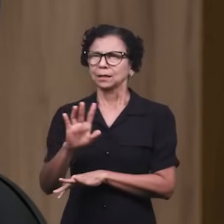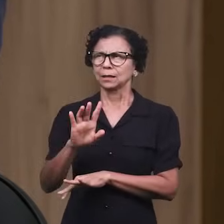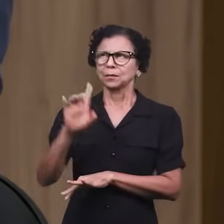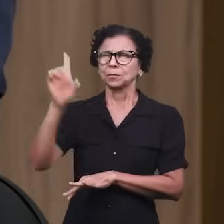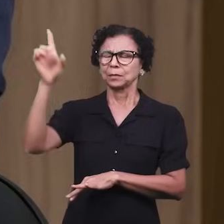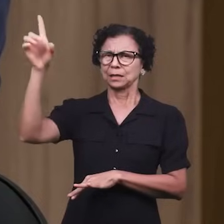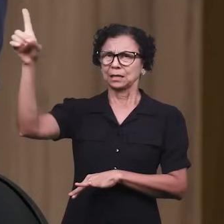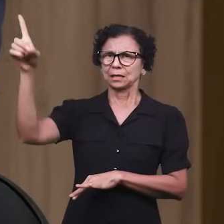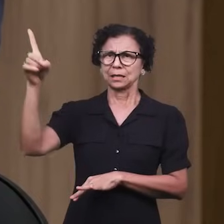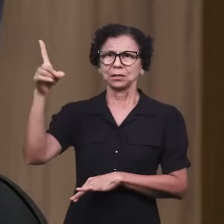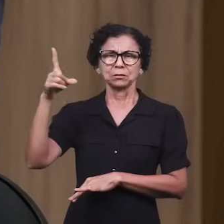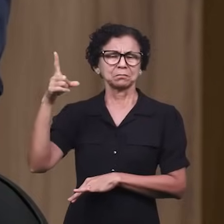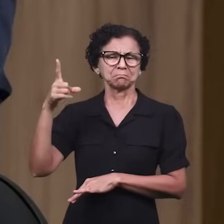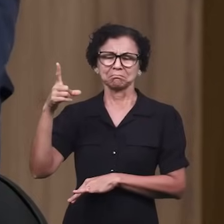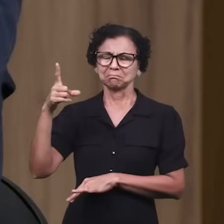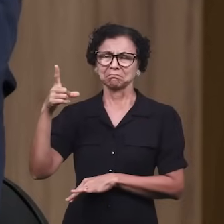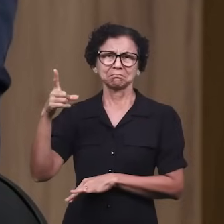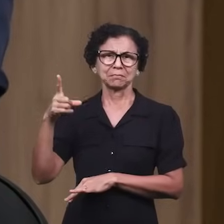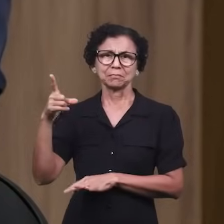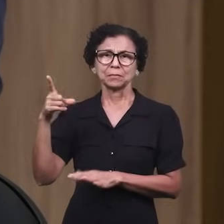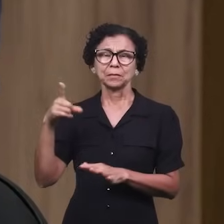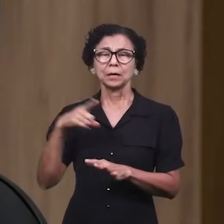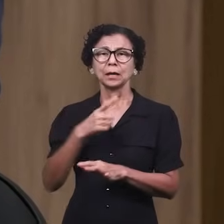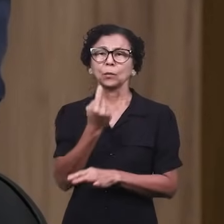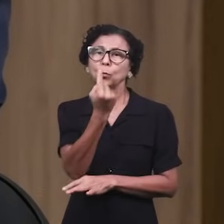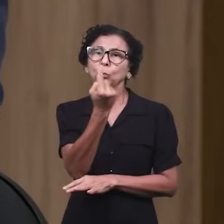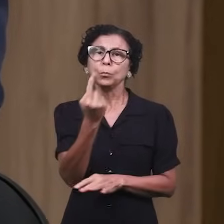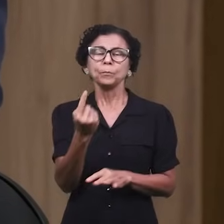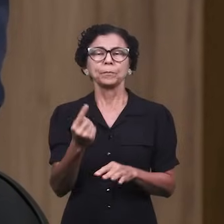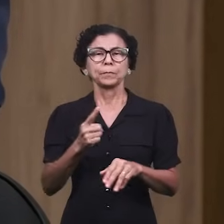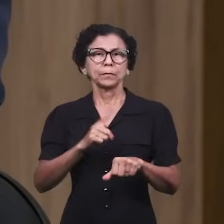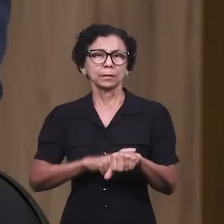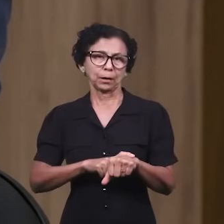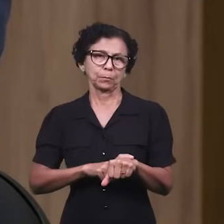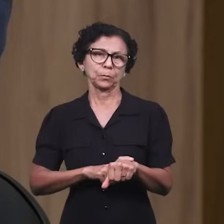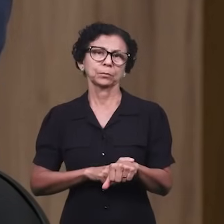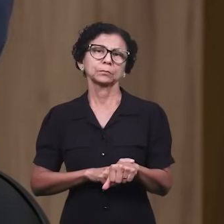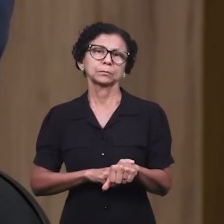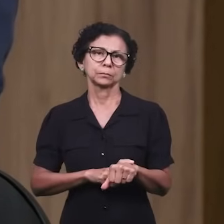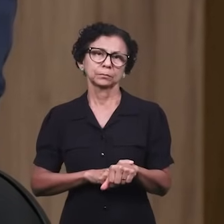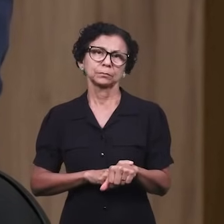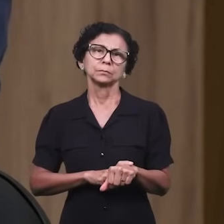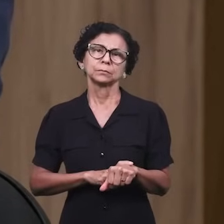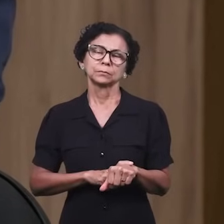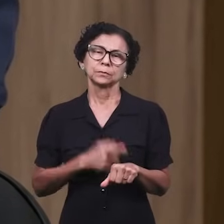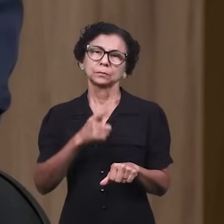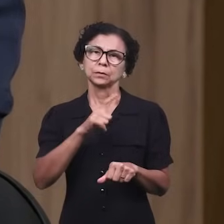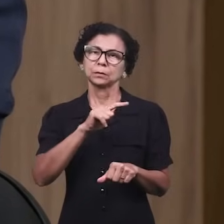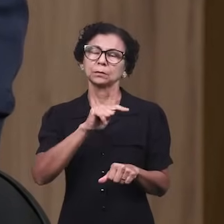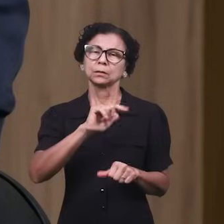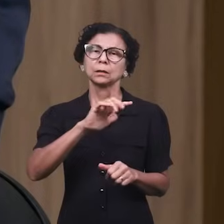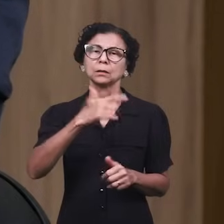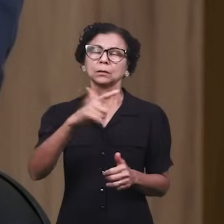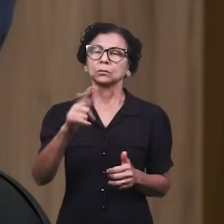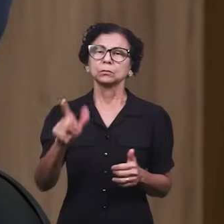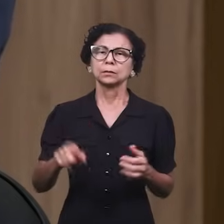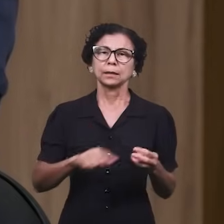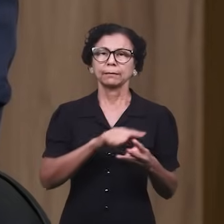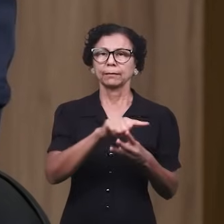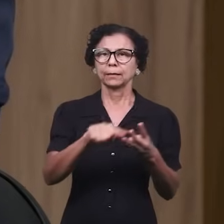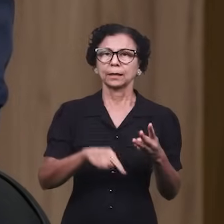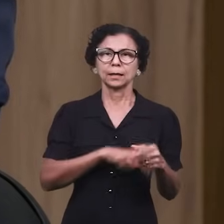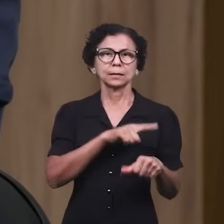fim. Deus, ele une o tempo porque ele é o Senhor do tempo. Você vê que, igual o senhor falou nesse exemplo,